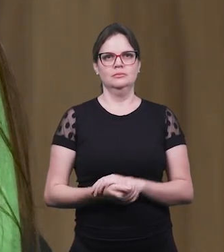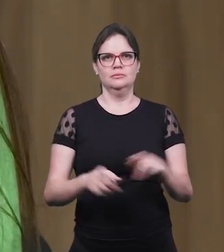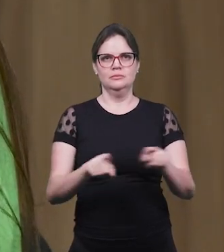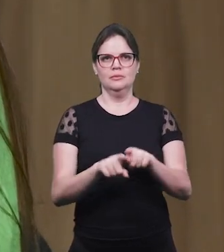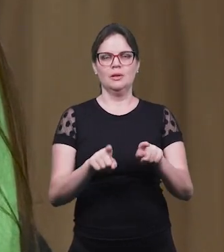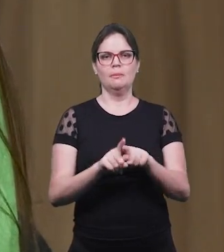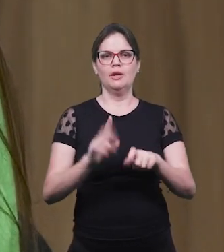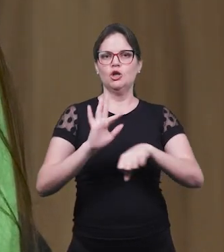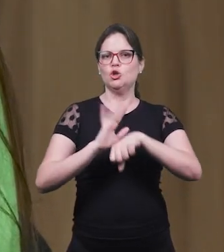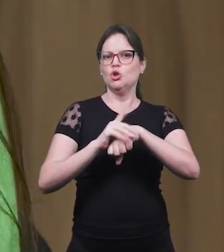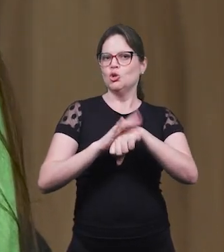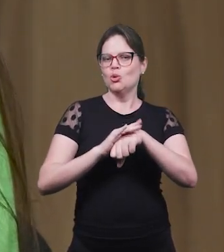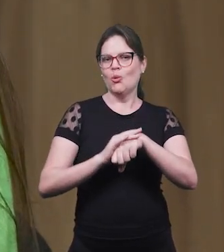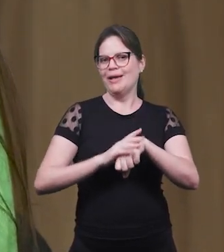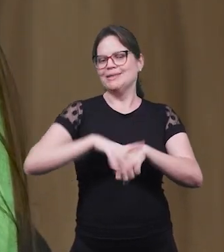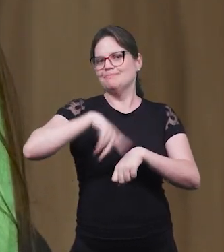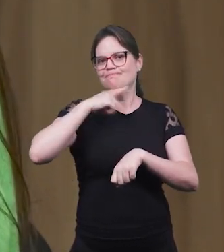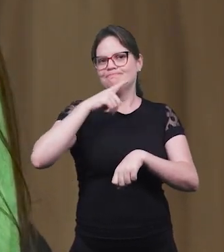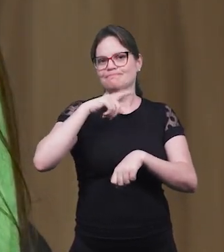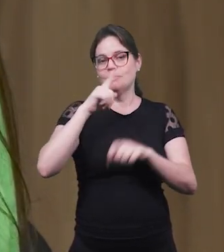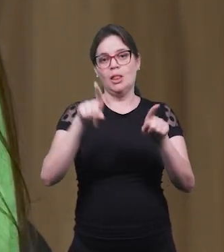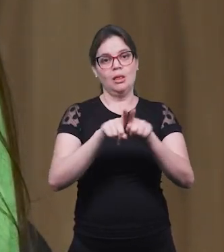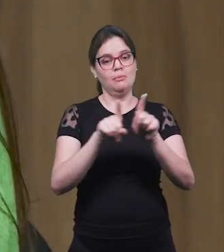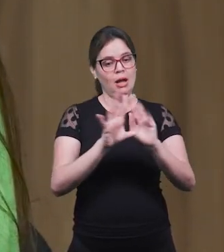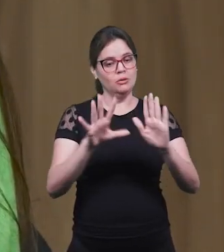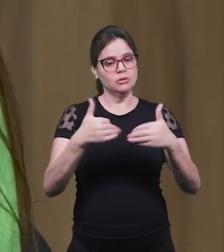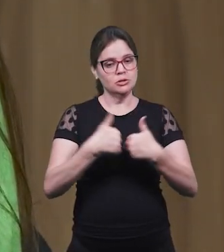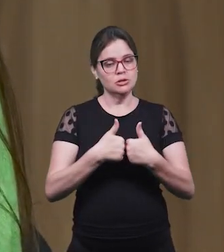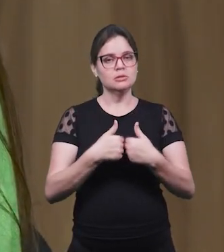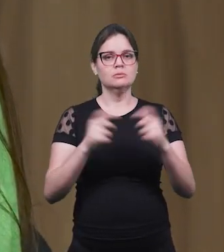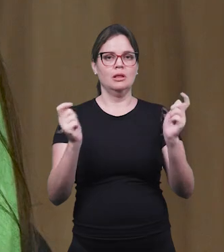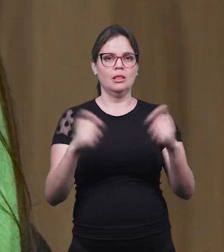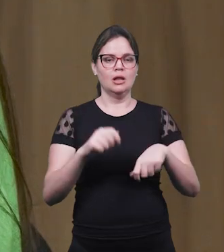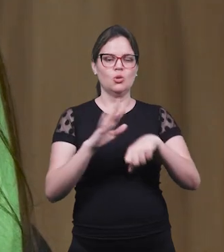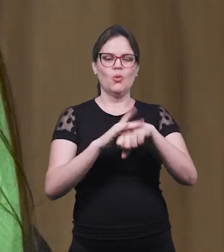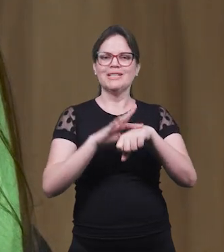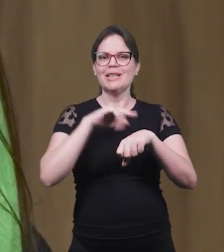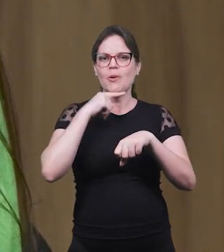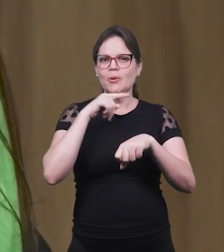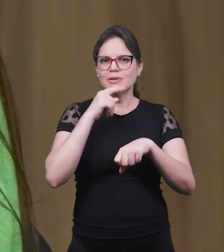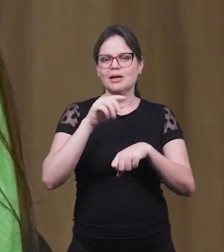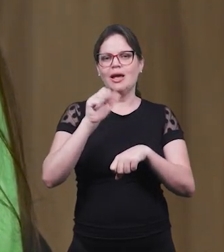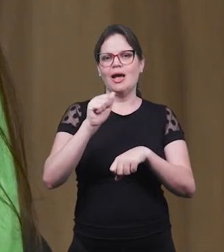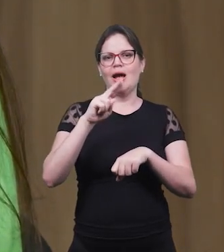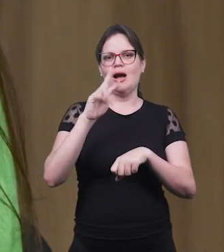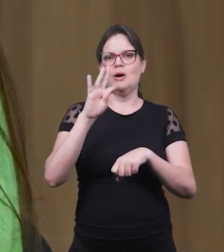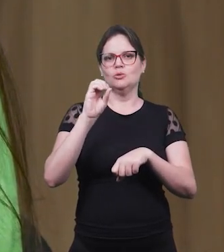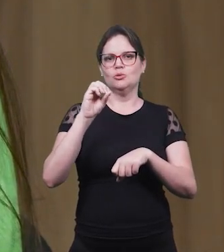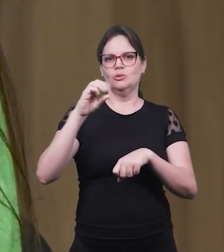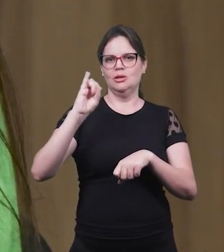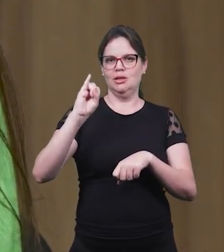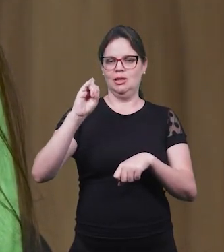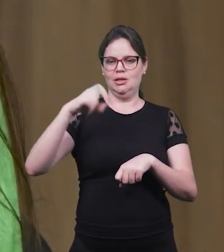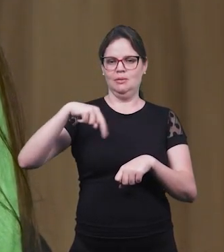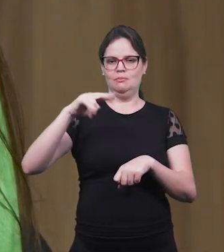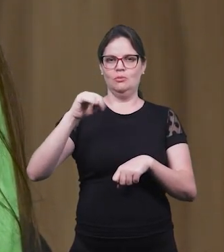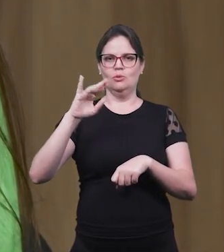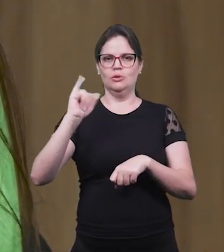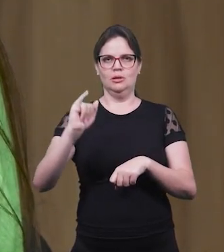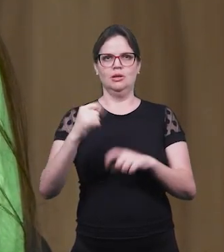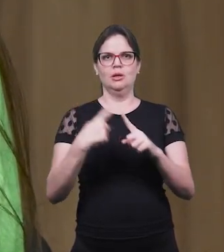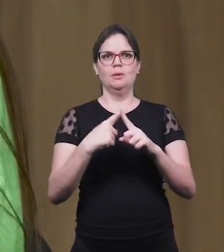trabalhar com doenças autoimunes, com o autismo. Então, o ozônio é um gás que